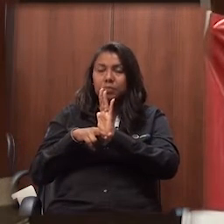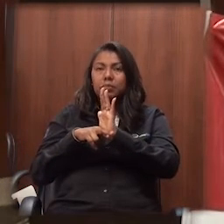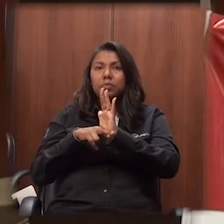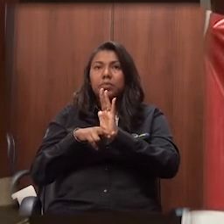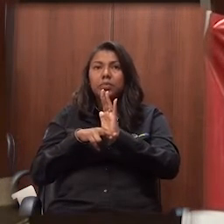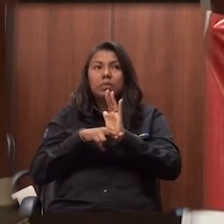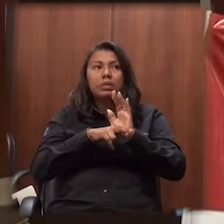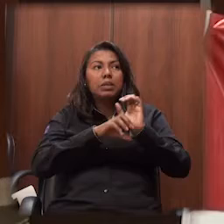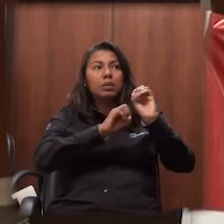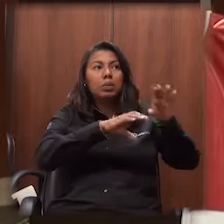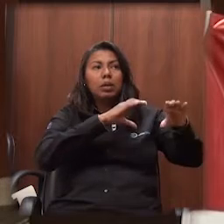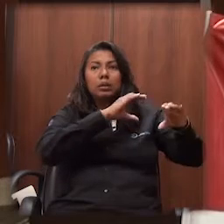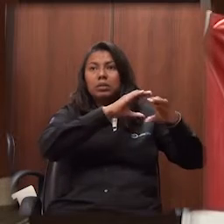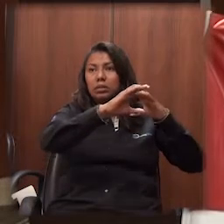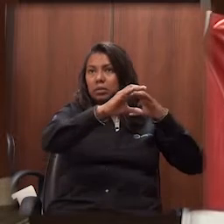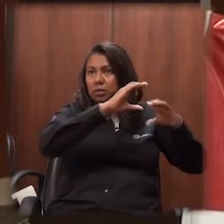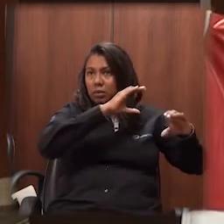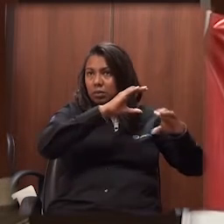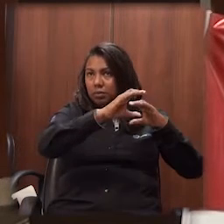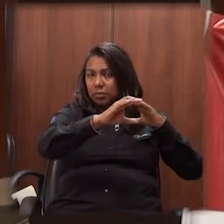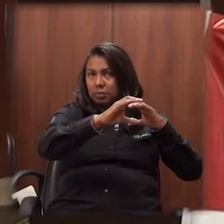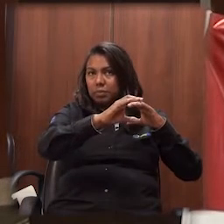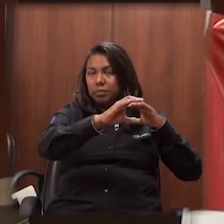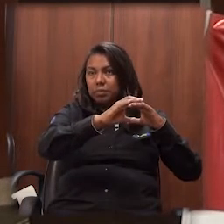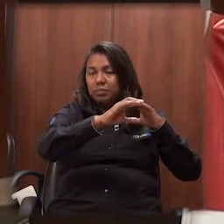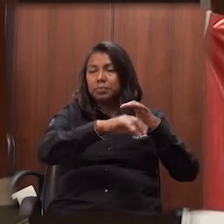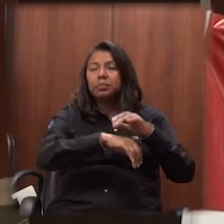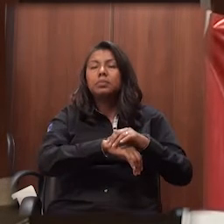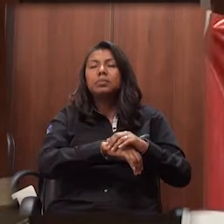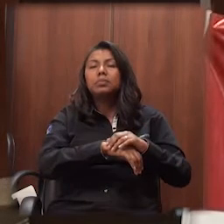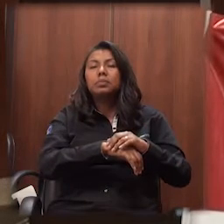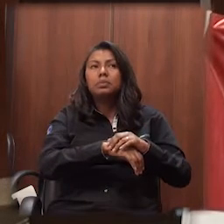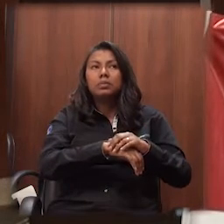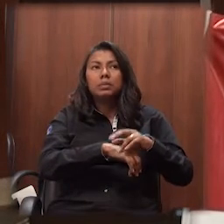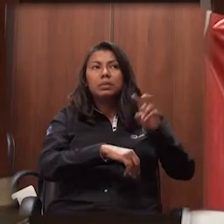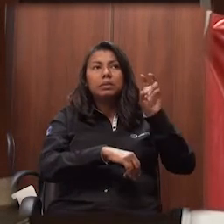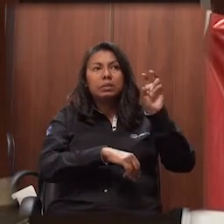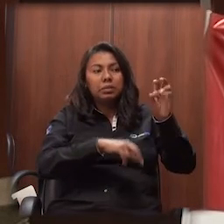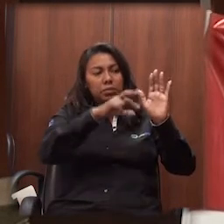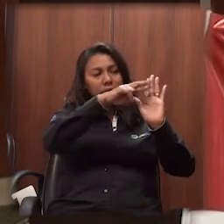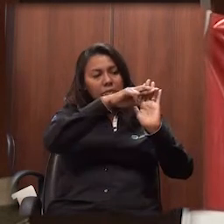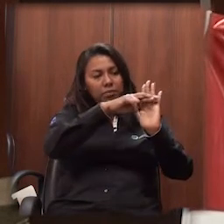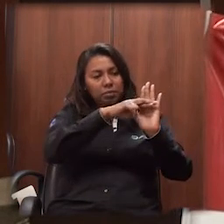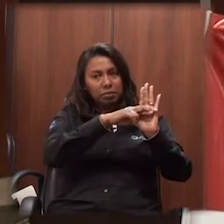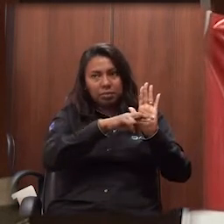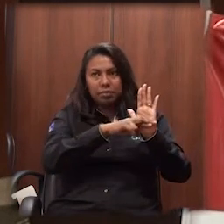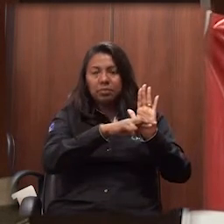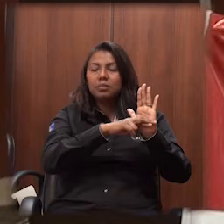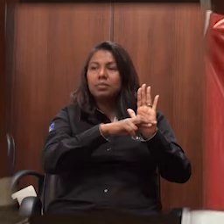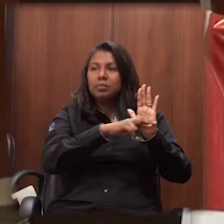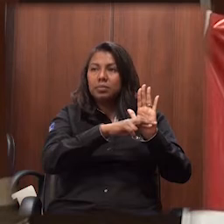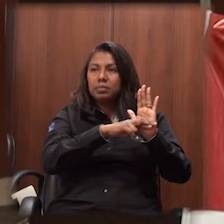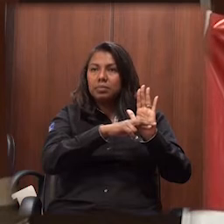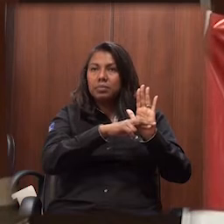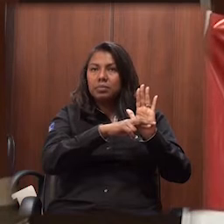educomunicação e não educação e mídia tem 5 diretrizes ao dedo do professor Ismar